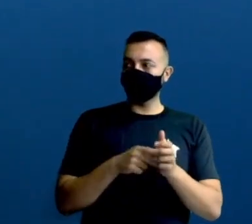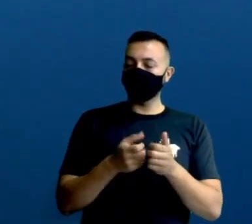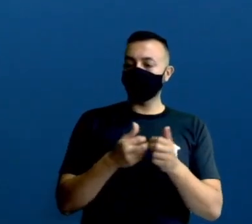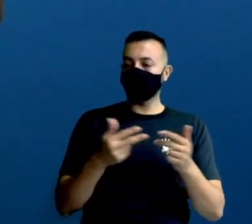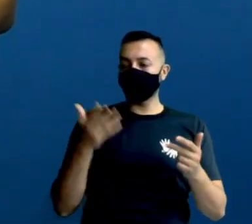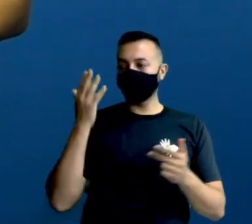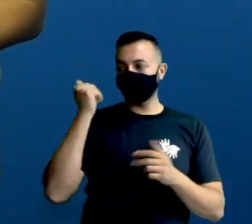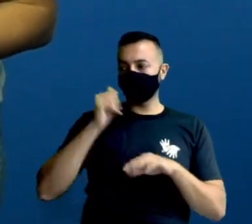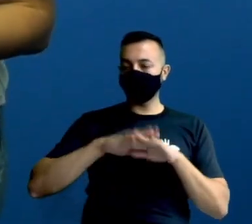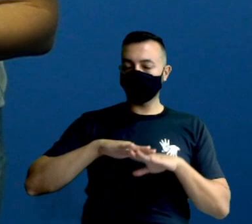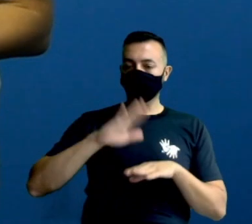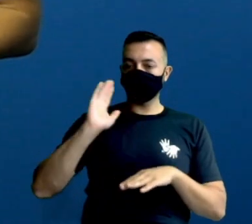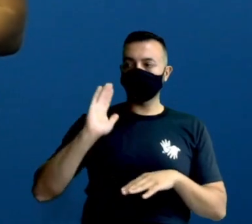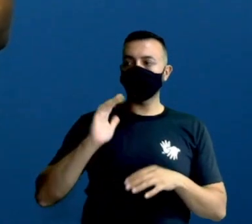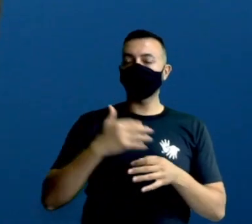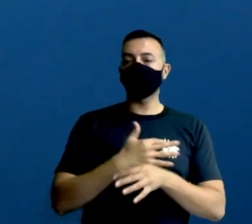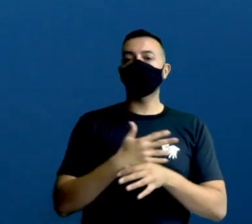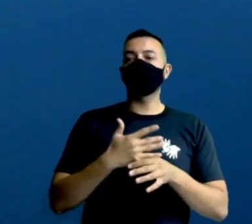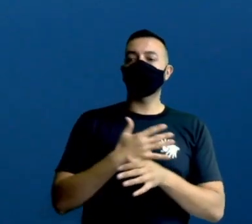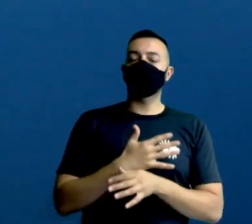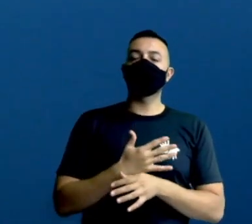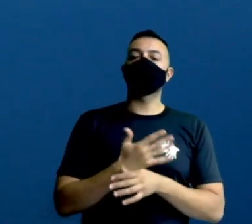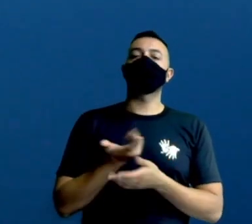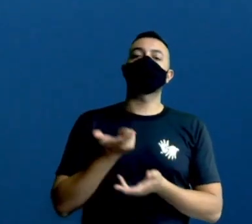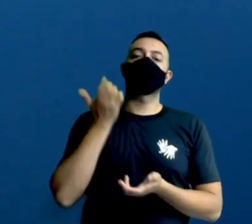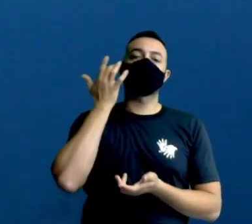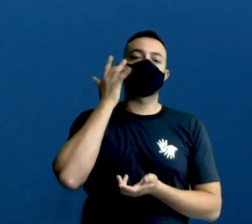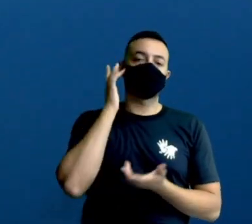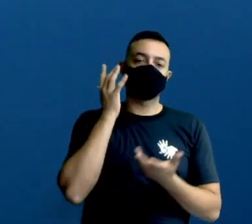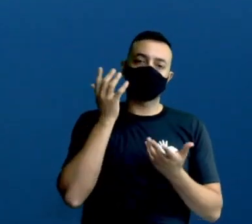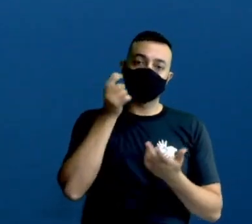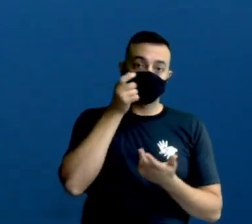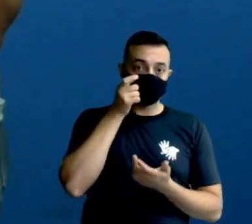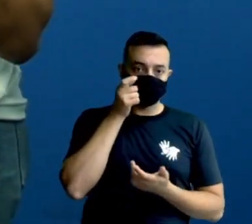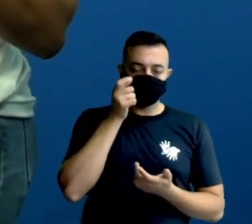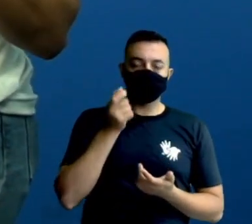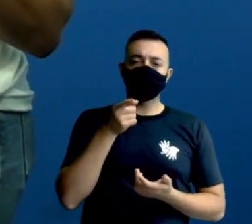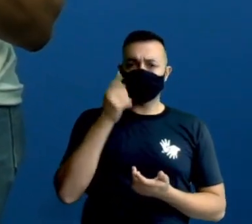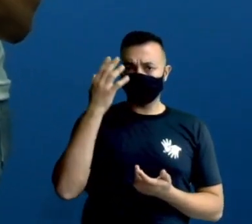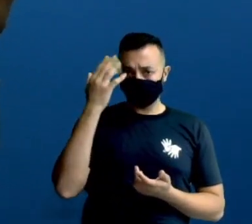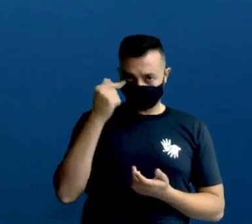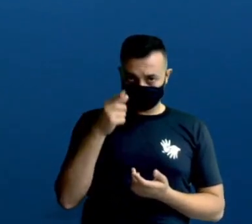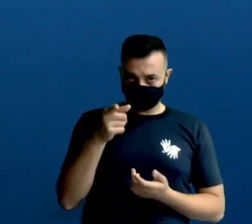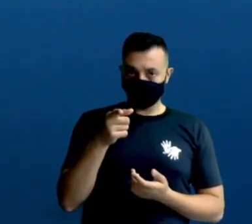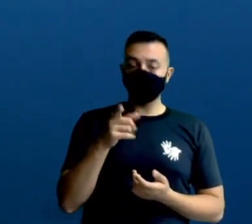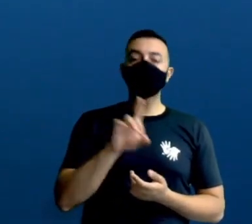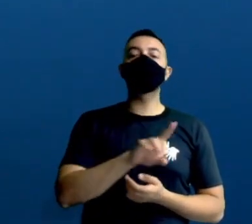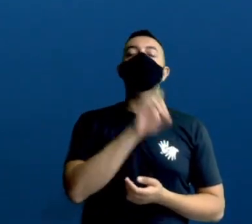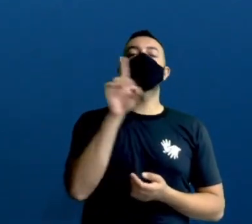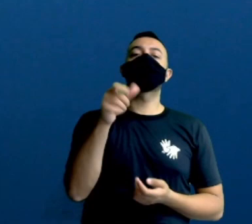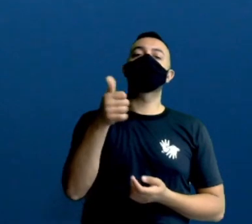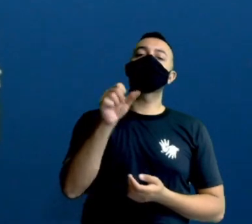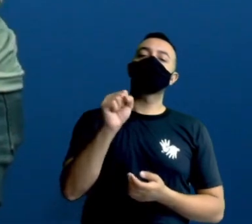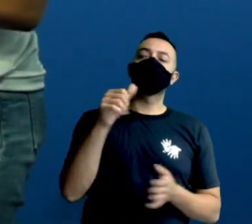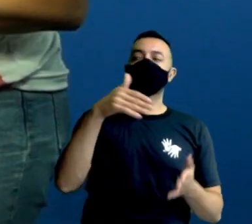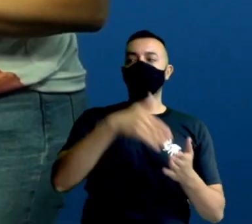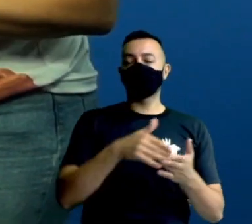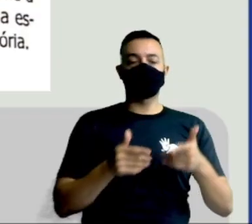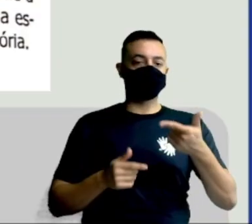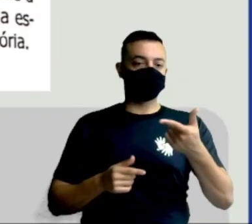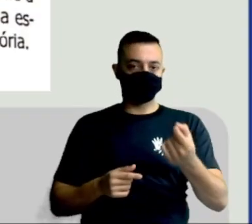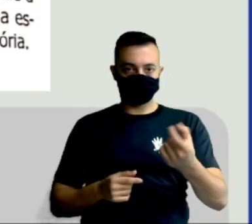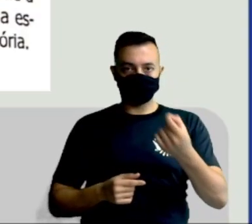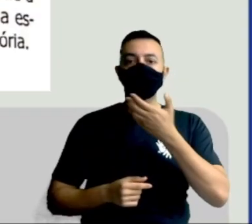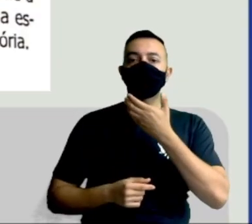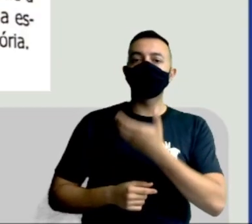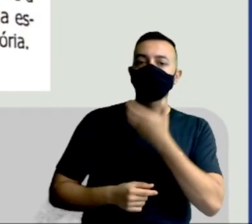saber mais sobre a história da cidade e que eu achei muito interessante. Você sabia que do dia 18 ao dia 20